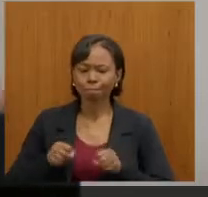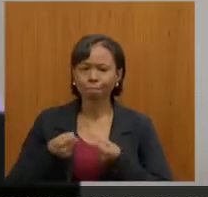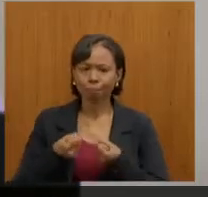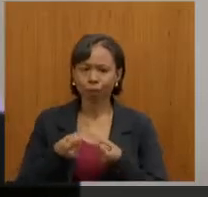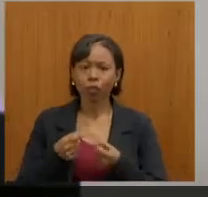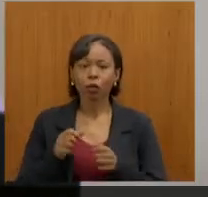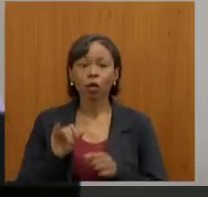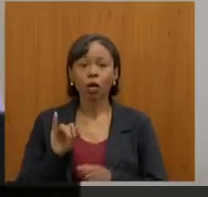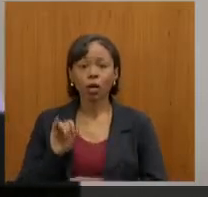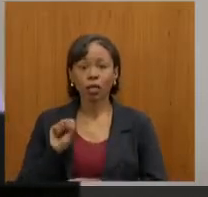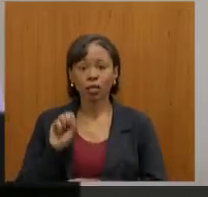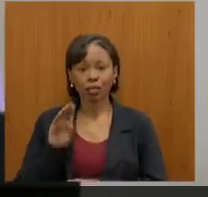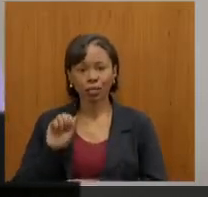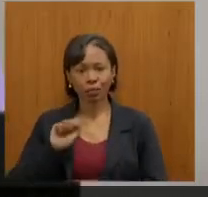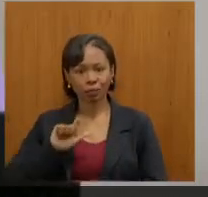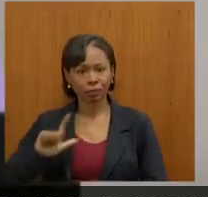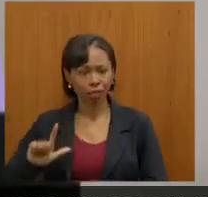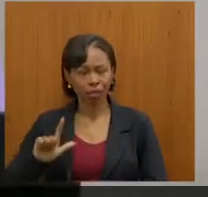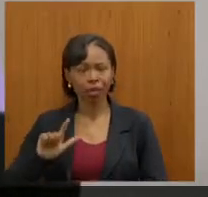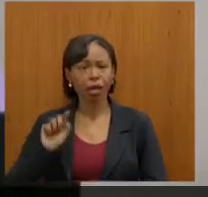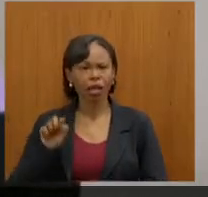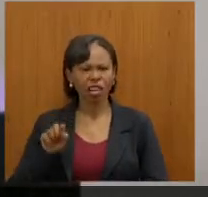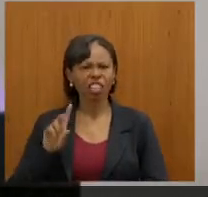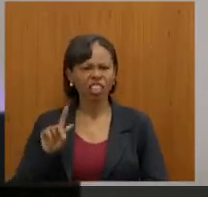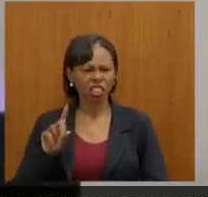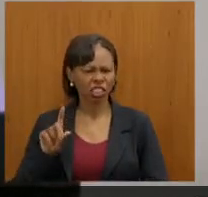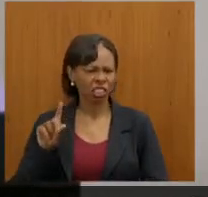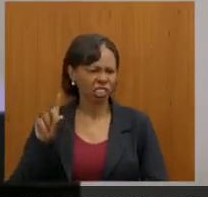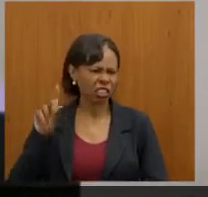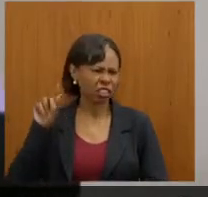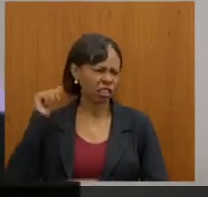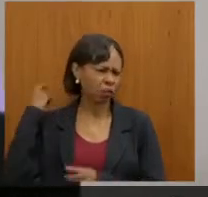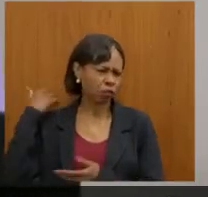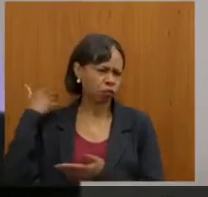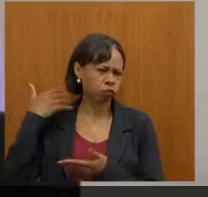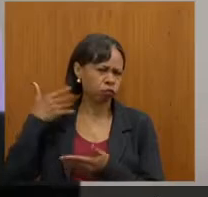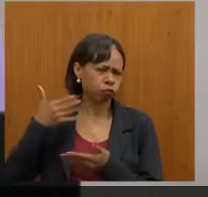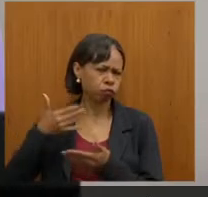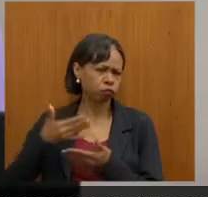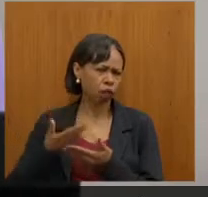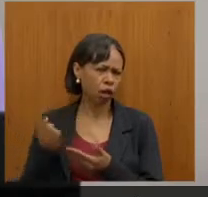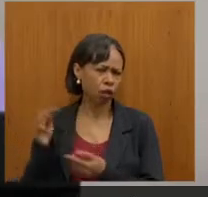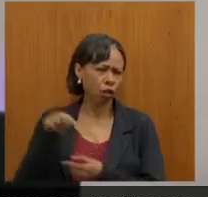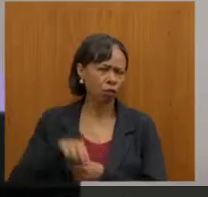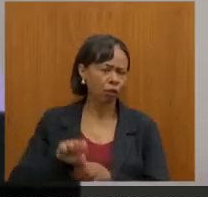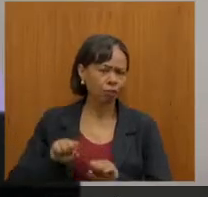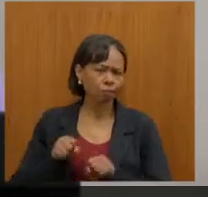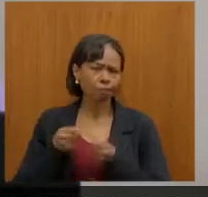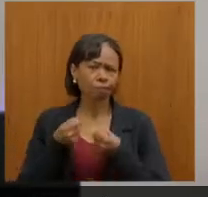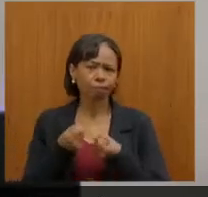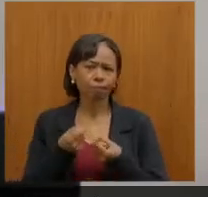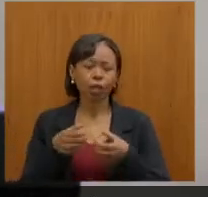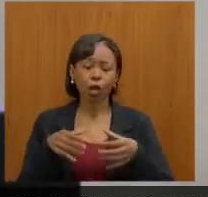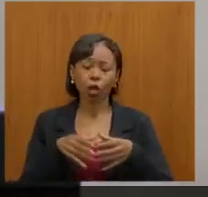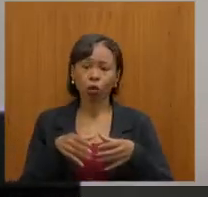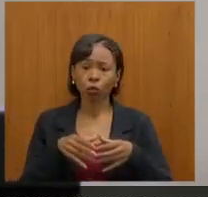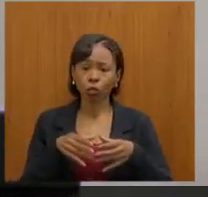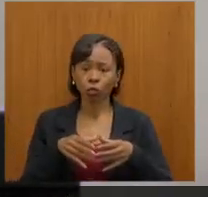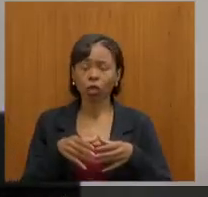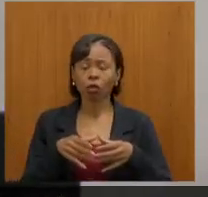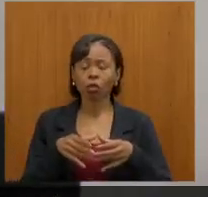vem também de uma caminhada longas datas aqui fortalecendo a comissão em defesa dos direitos da mulher